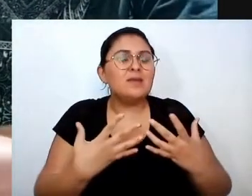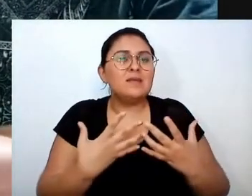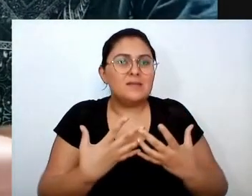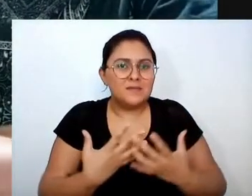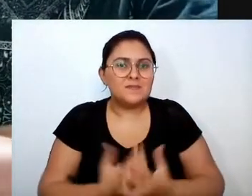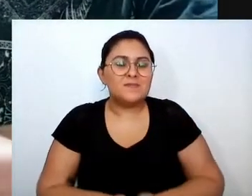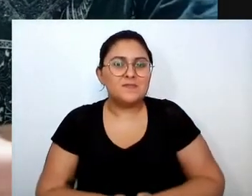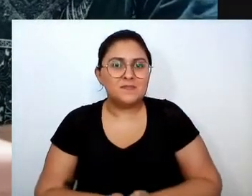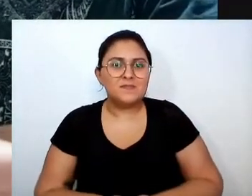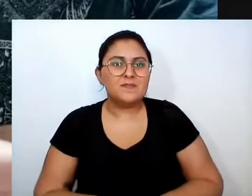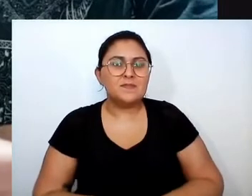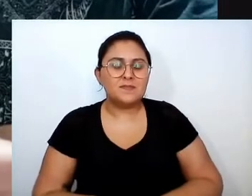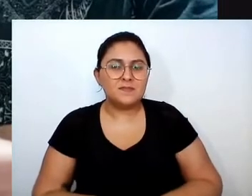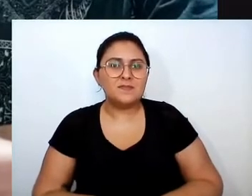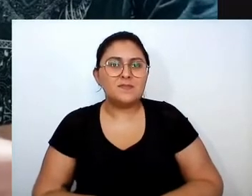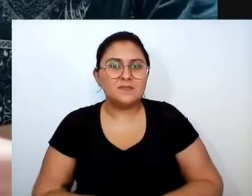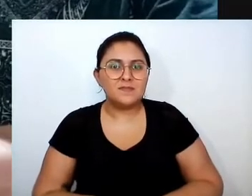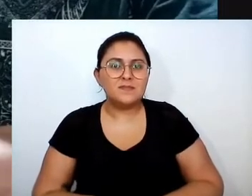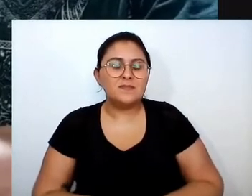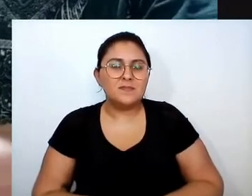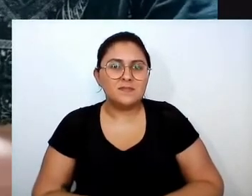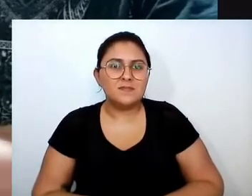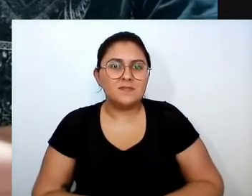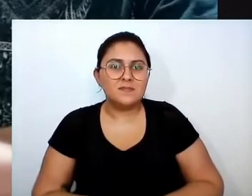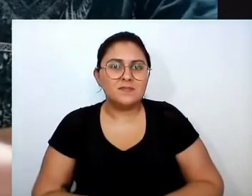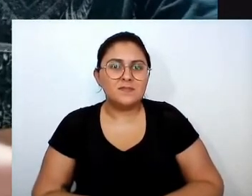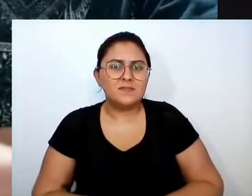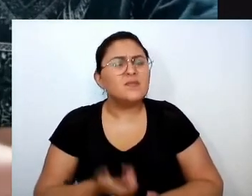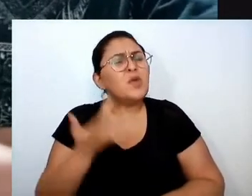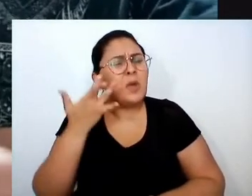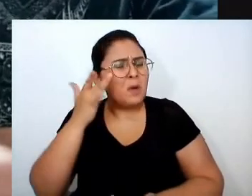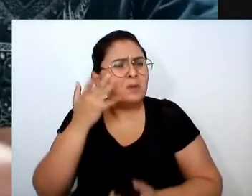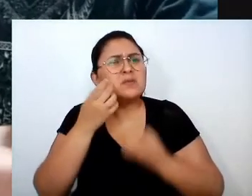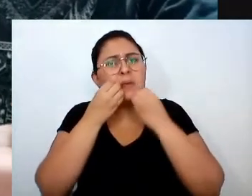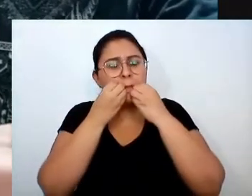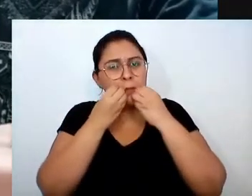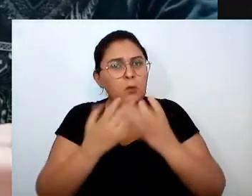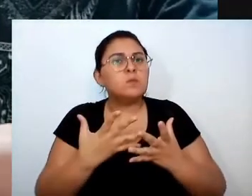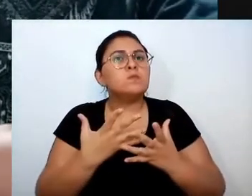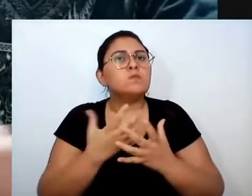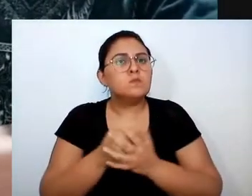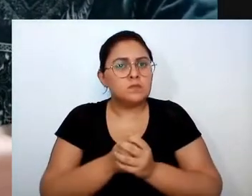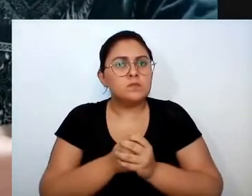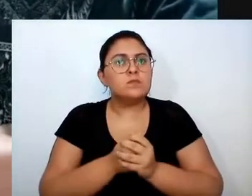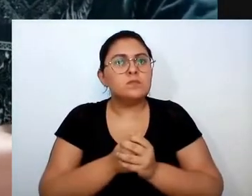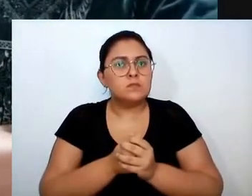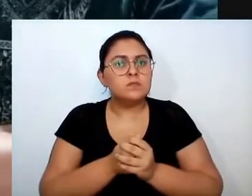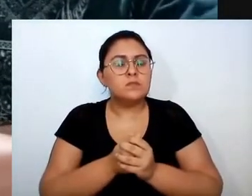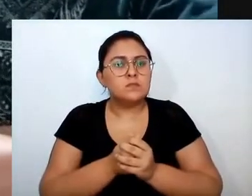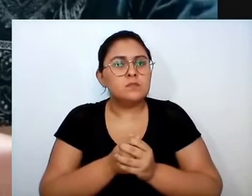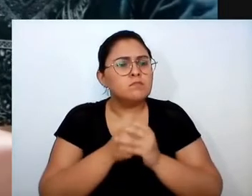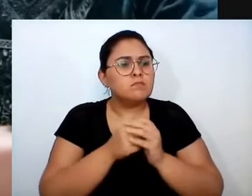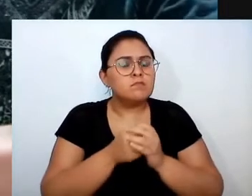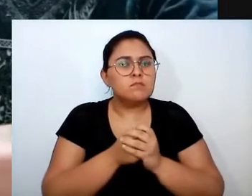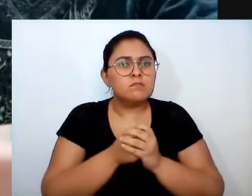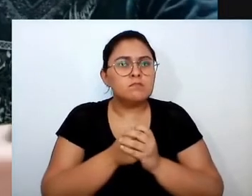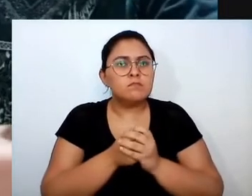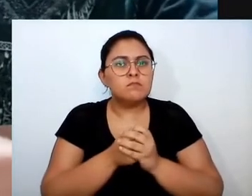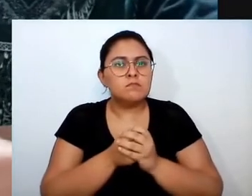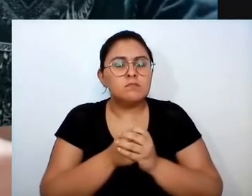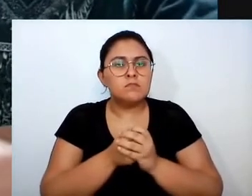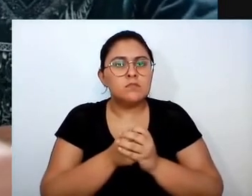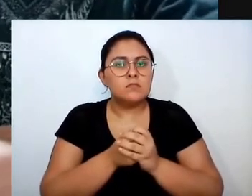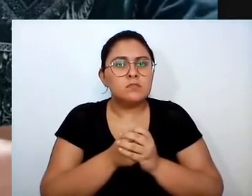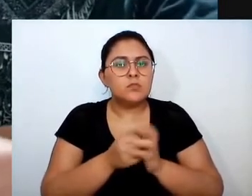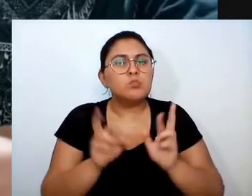né? E Sim, eu acho que o pessoal recebeu bem, né? A impressão que eu tive foi essa, né? E eu espero